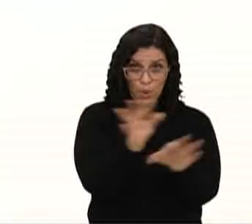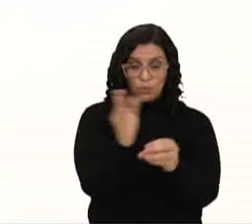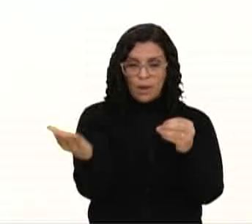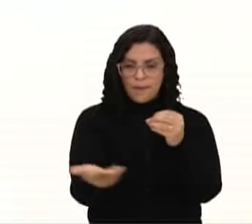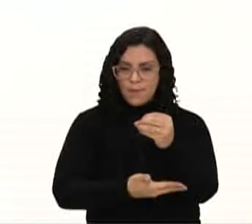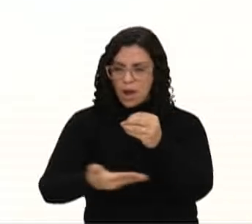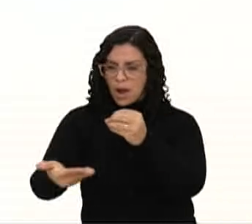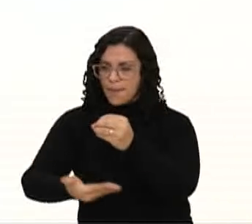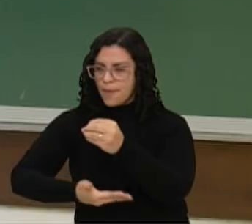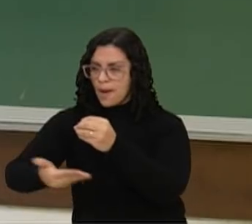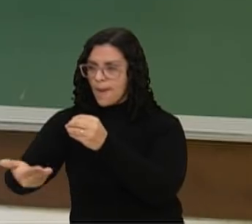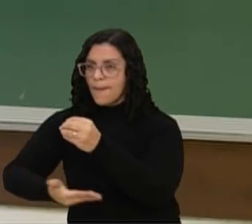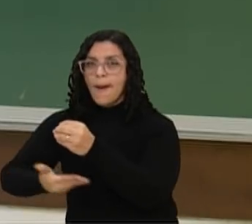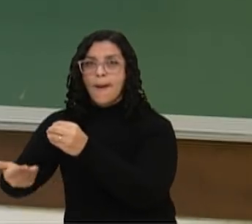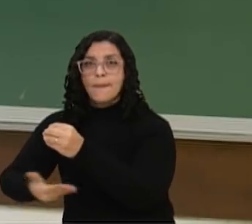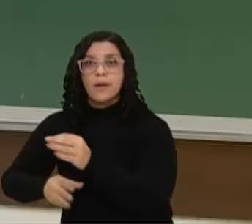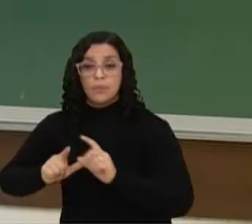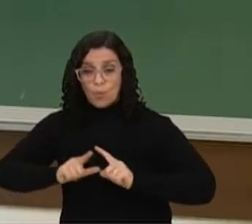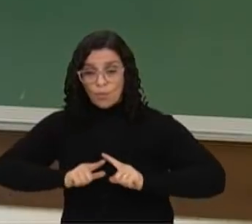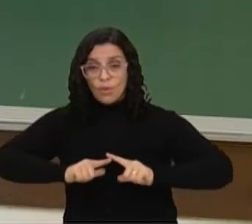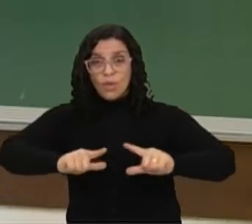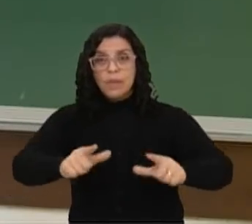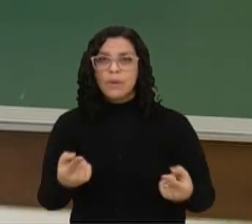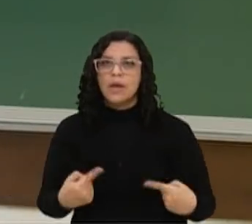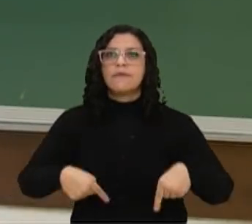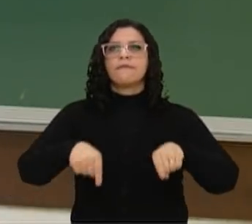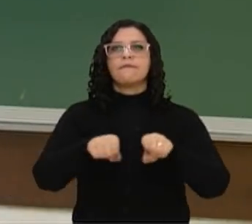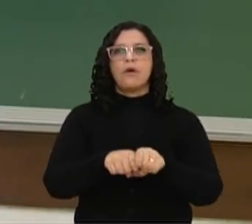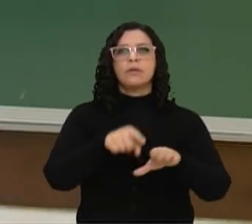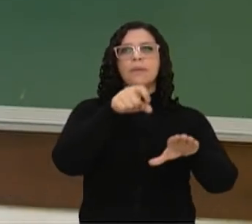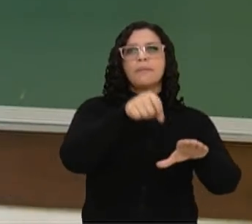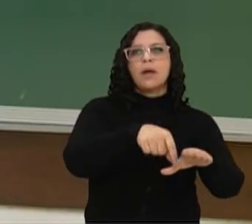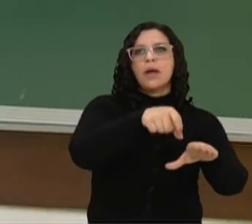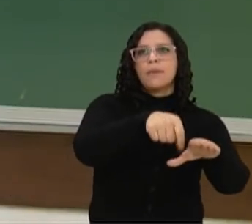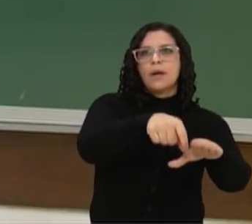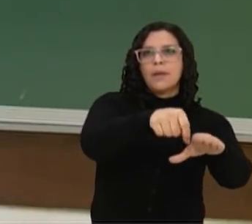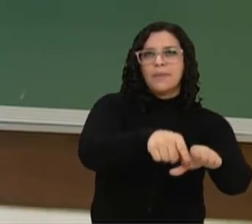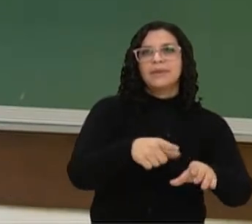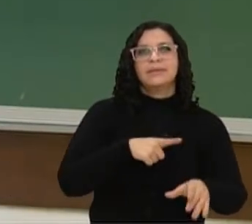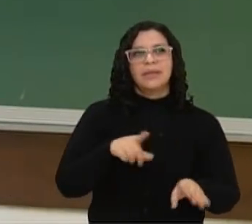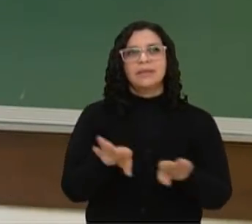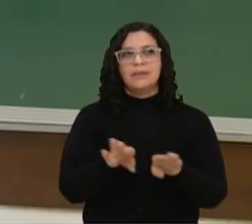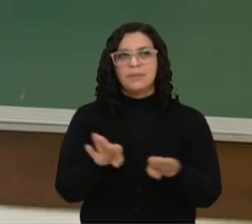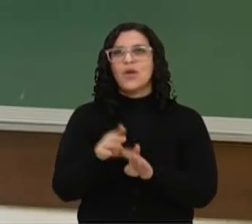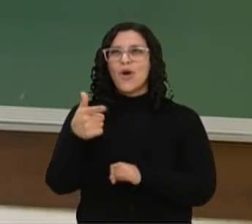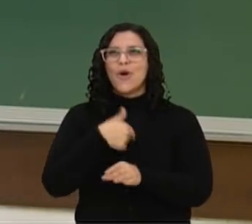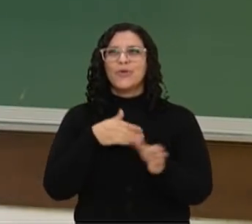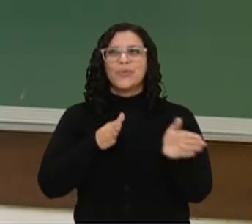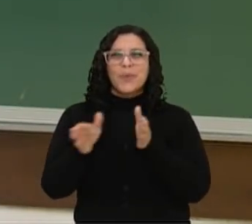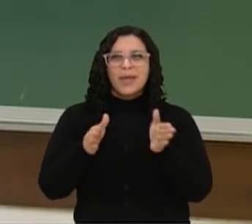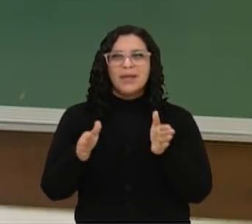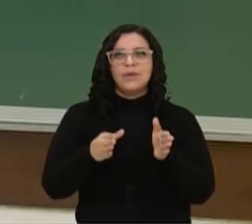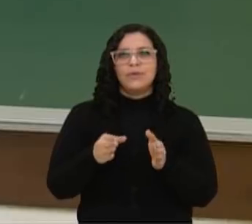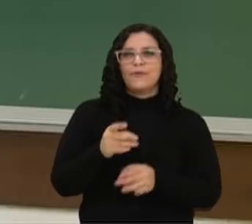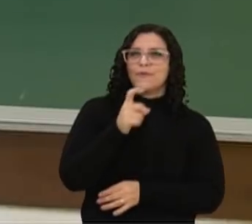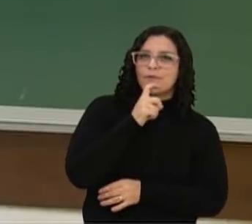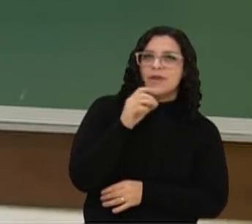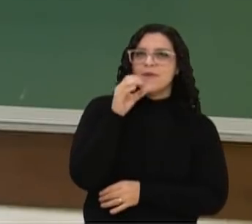Chega o período da colheita, vai retirar e aí vai plantar um outro item, que é de outra safra temporária,